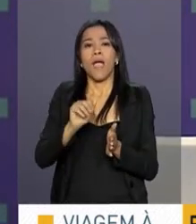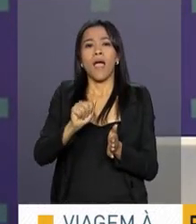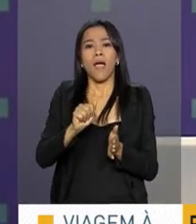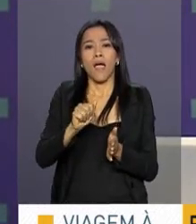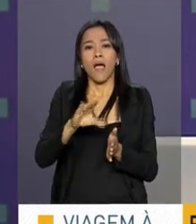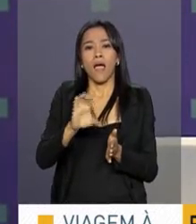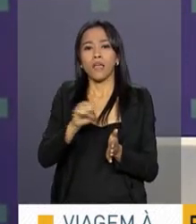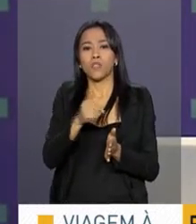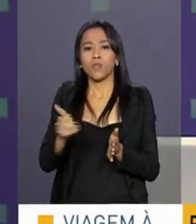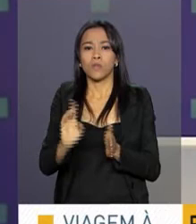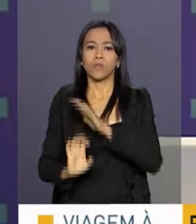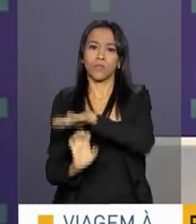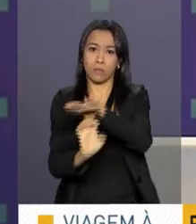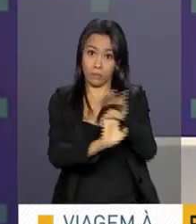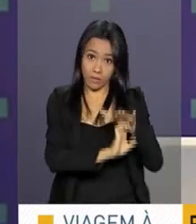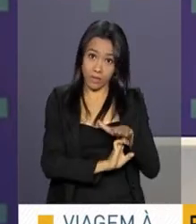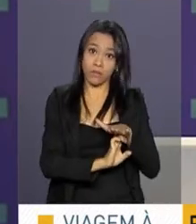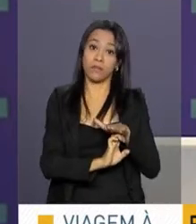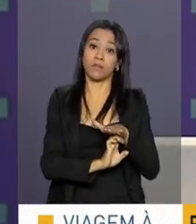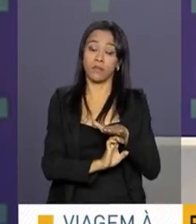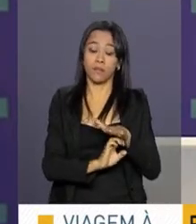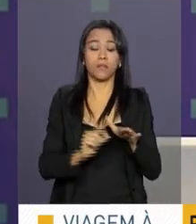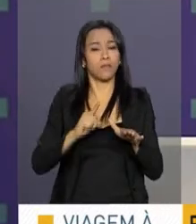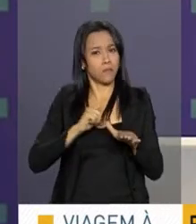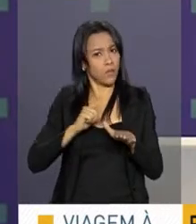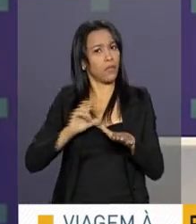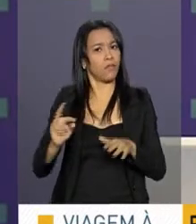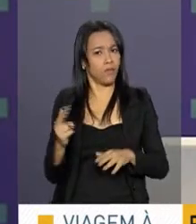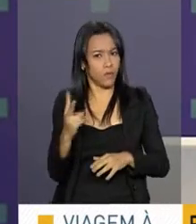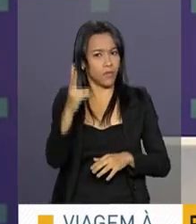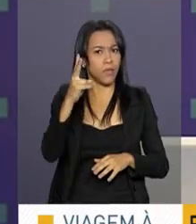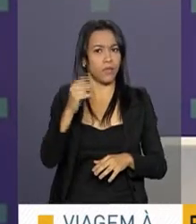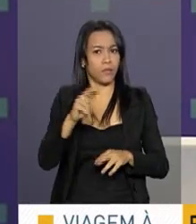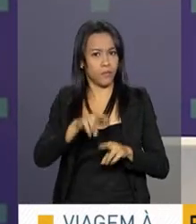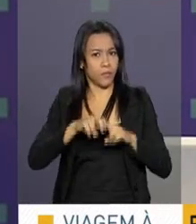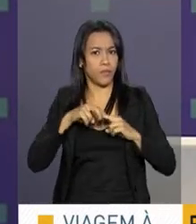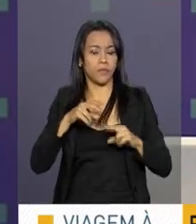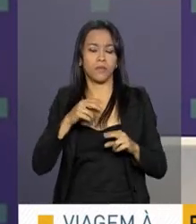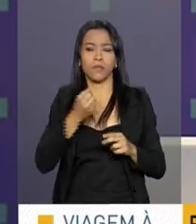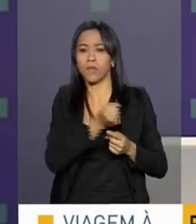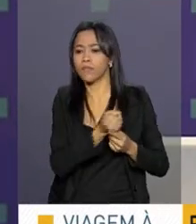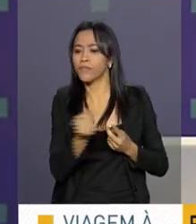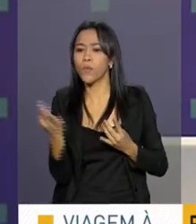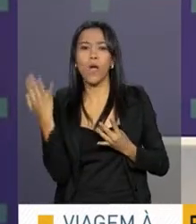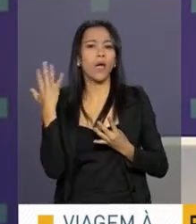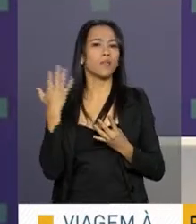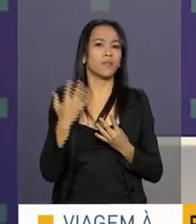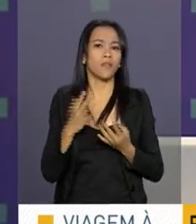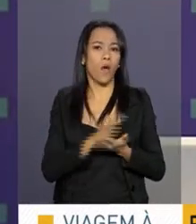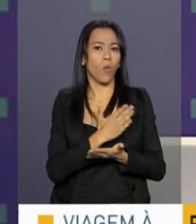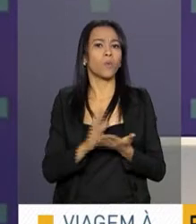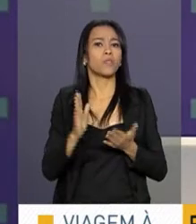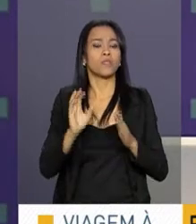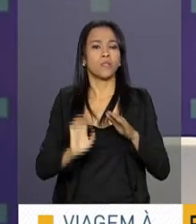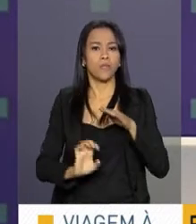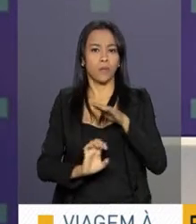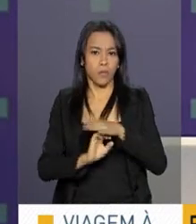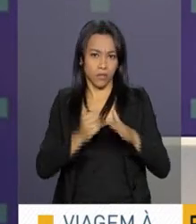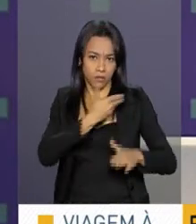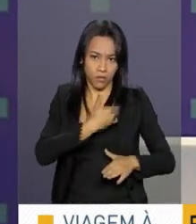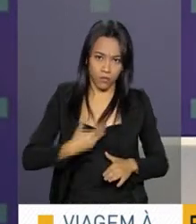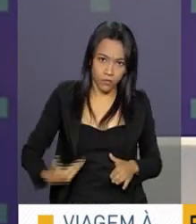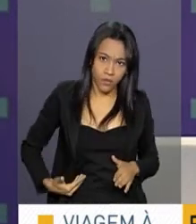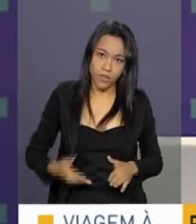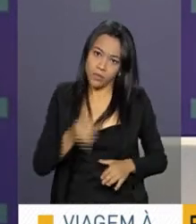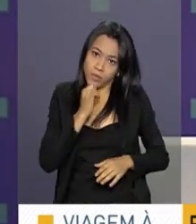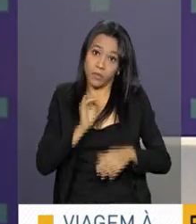extremamente valorizadas, principalmente as grandes empresas brasileiras, entre as quais algumas estatais, né? Então,